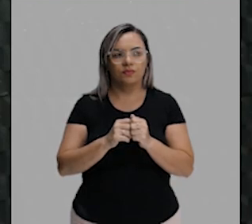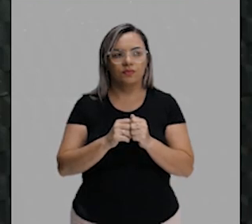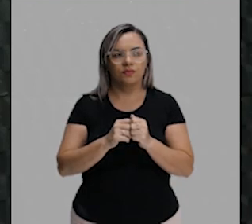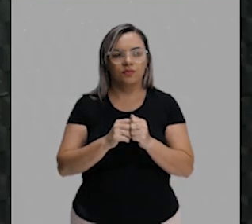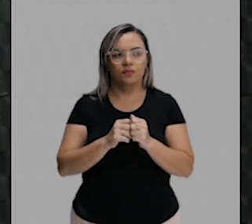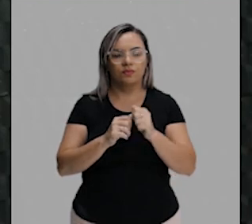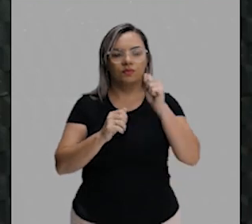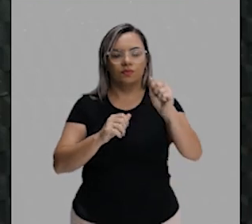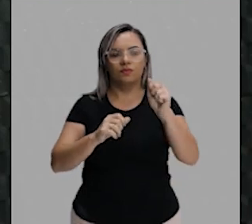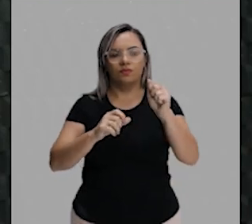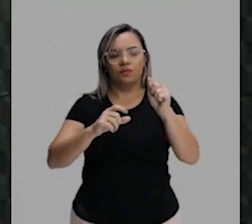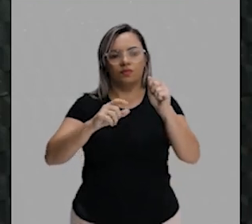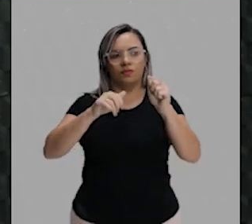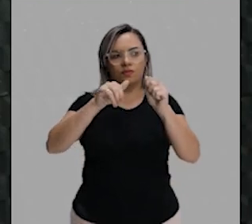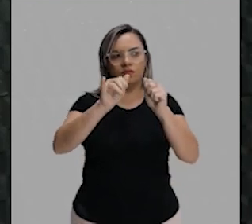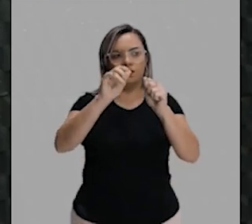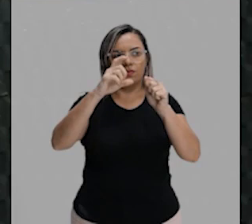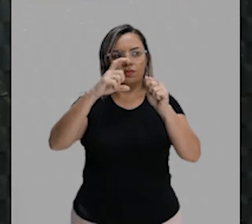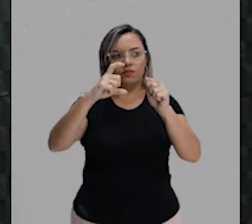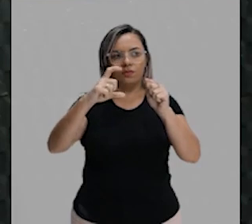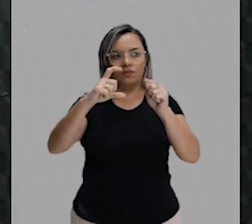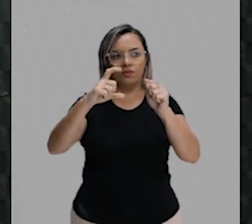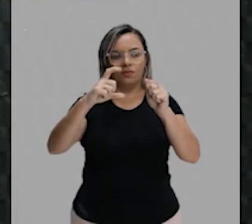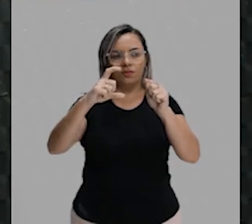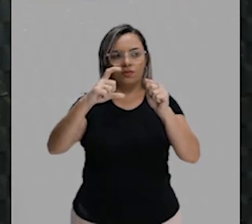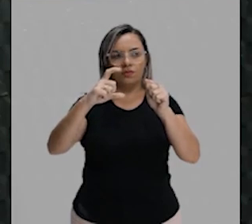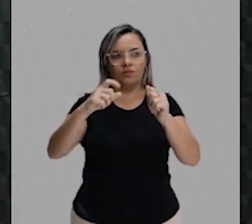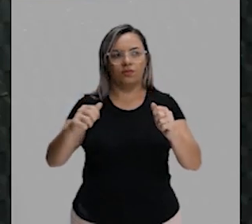o A junto com o AY.